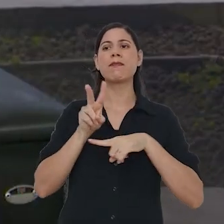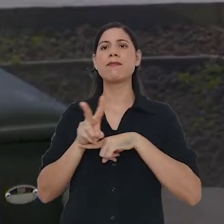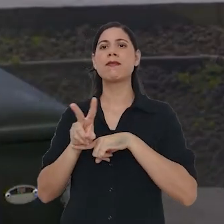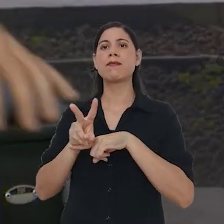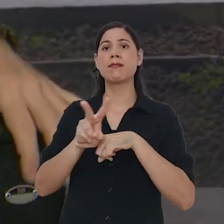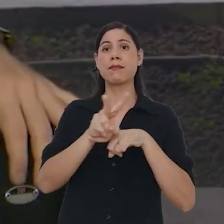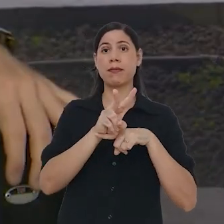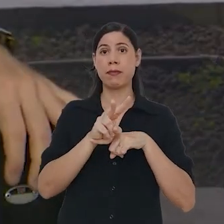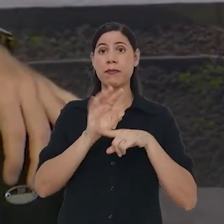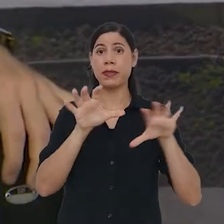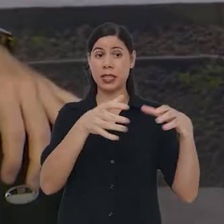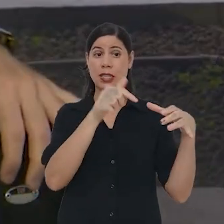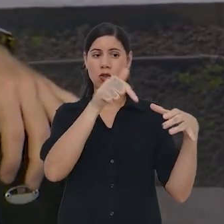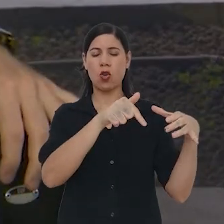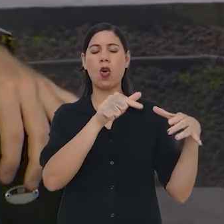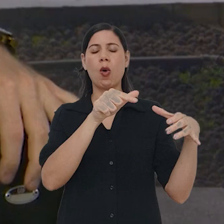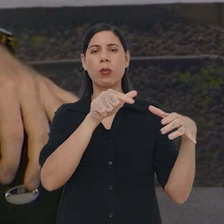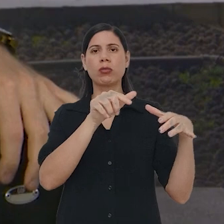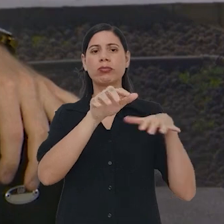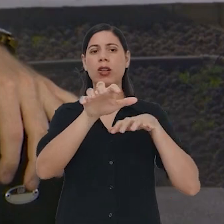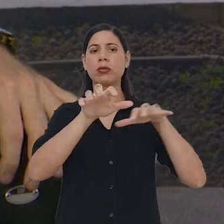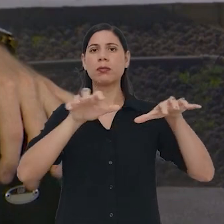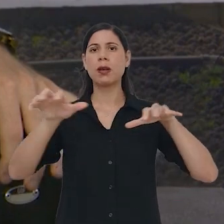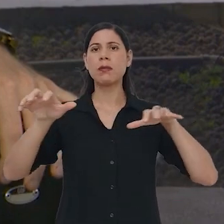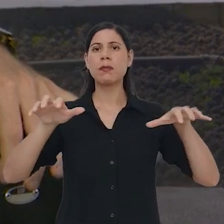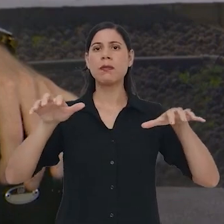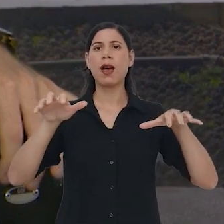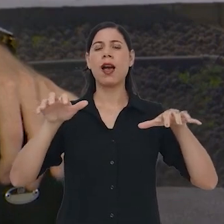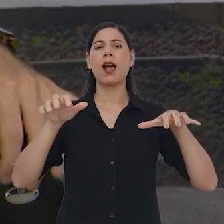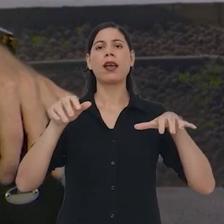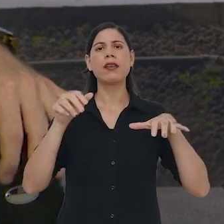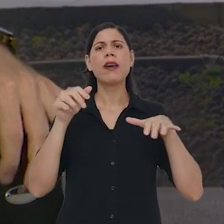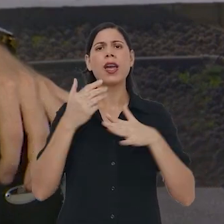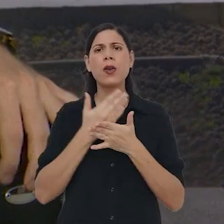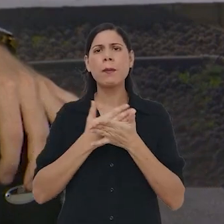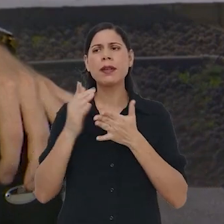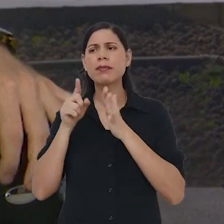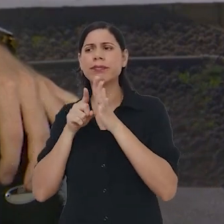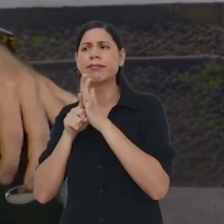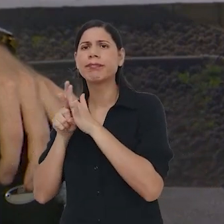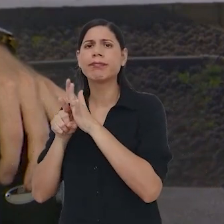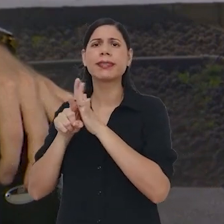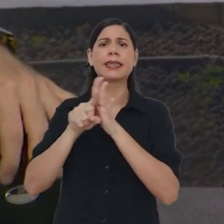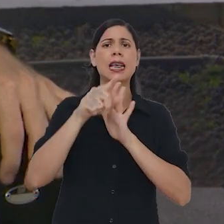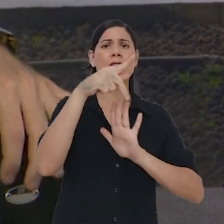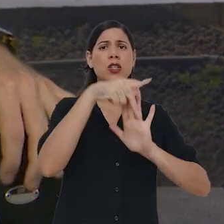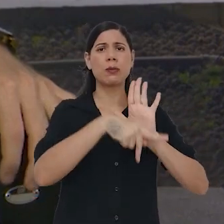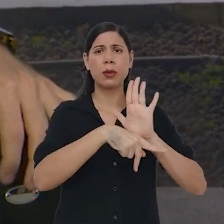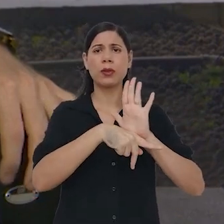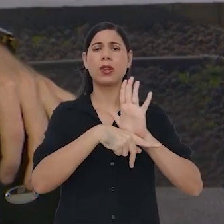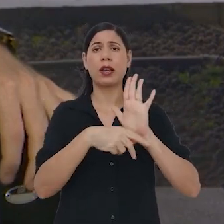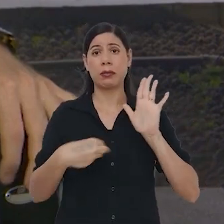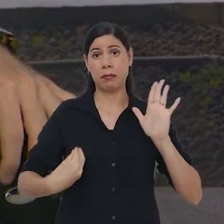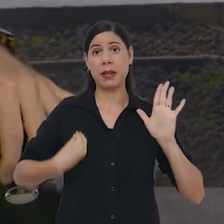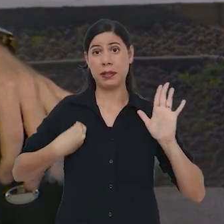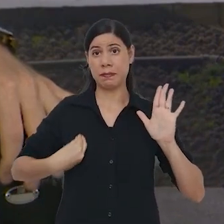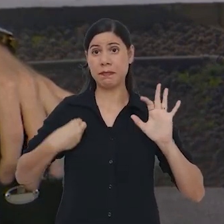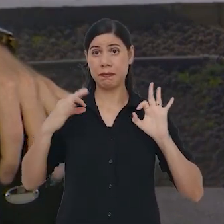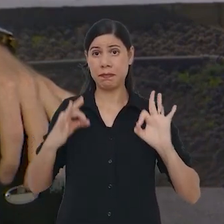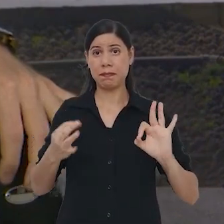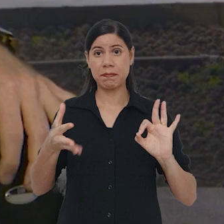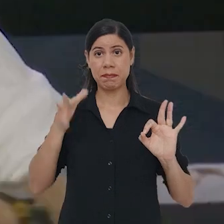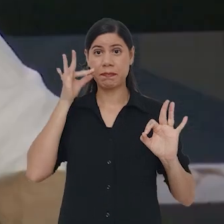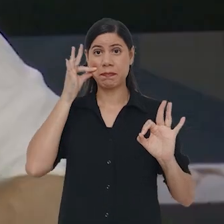fiscalização. Essa equipe se divide e faz a fiscalização em loco dos projetos, que são projetos que